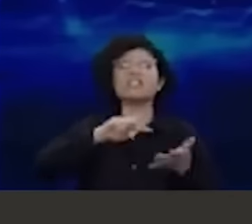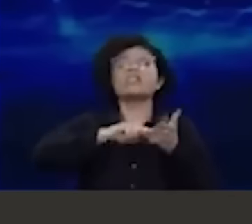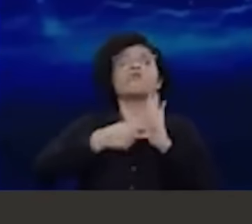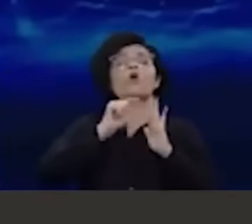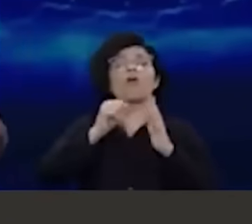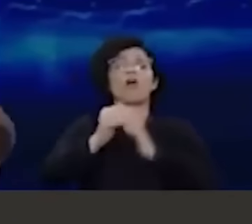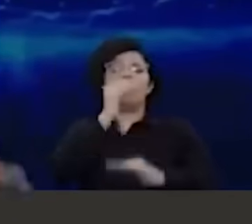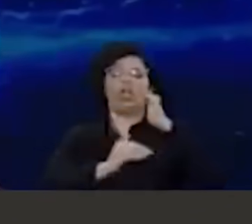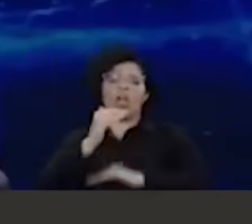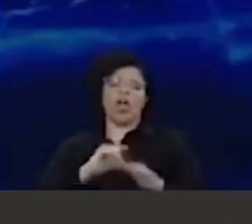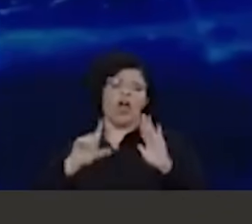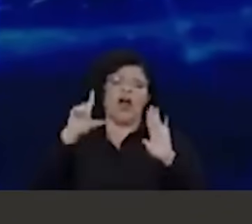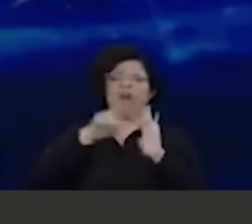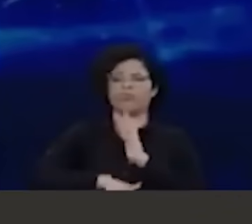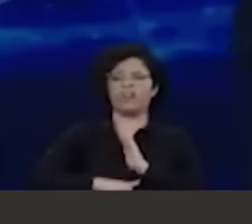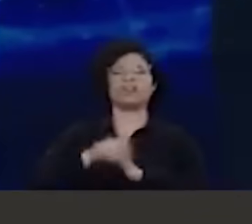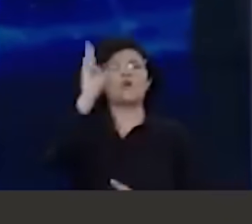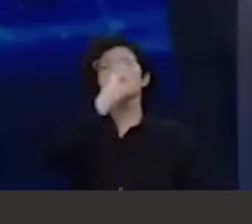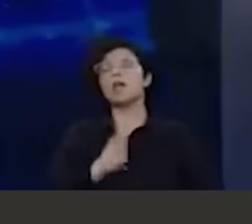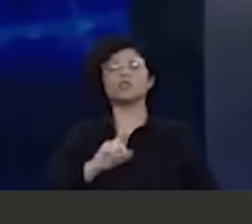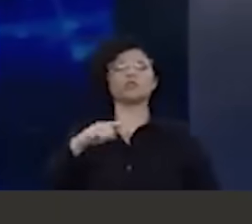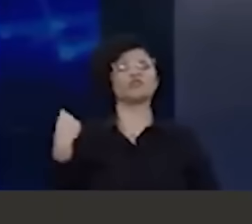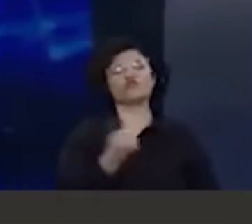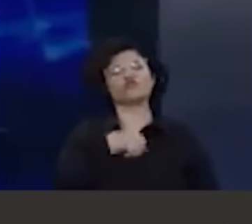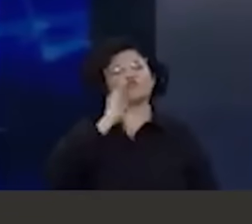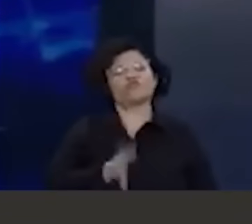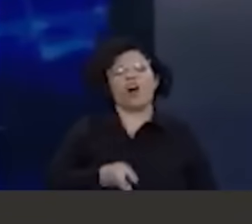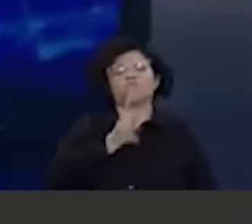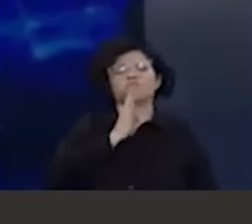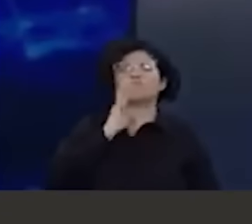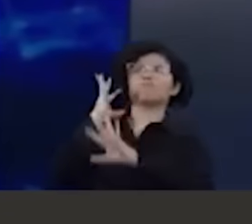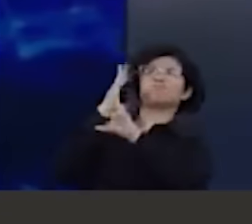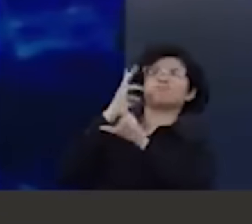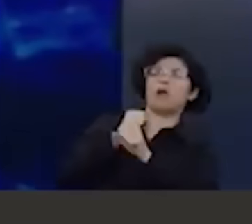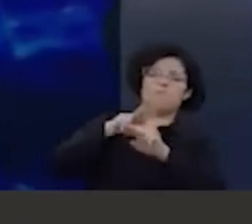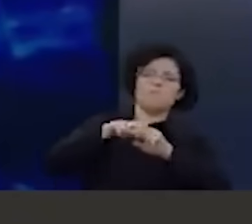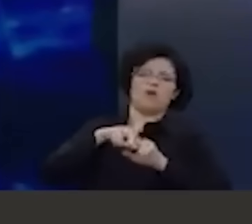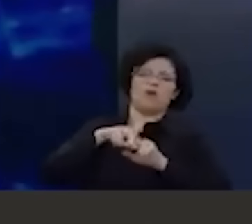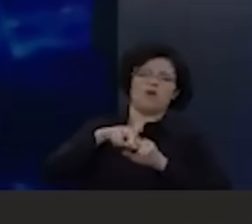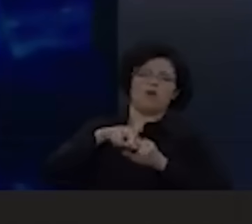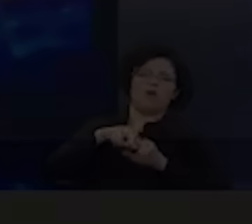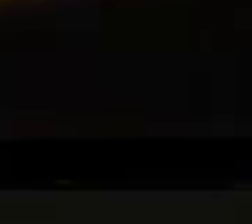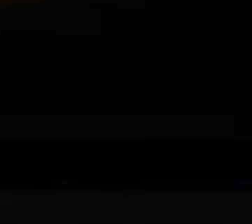retrocesso que a República Brasileira já conhece. Já conhece muito bem. E eu sou contra.